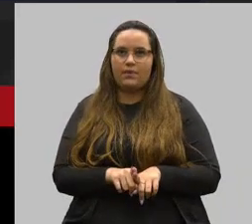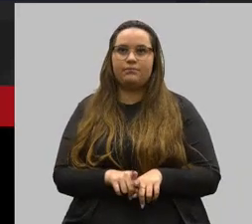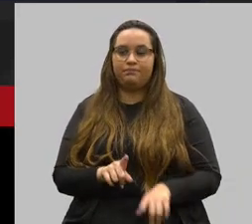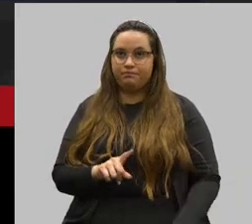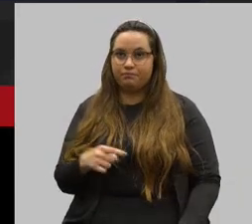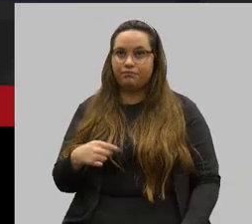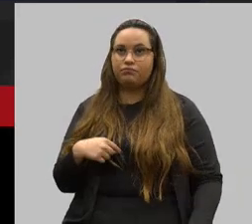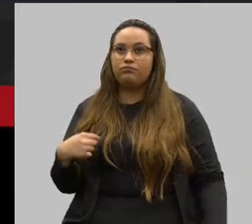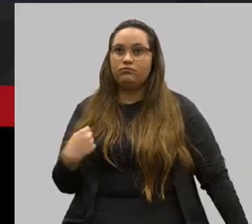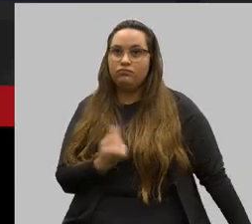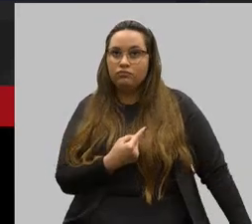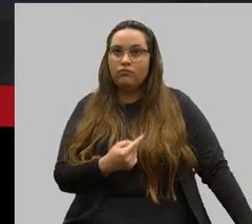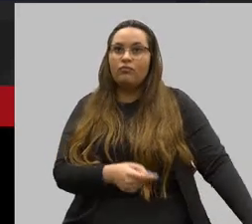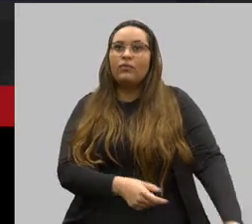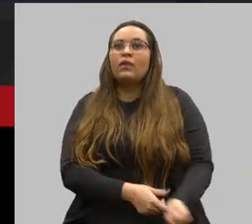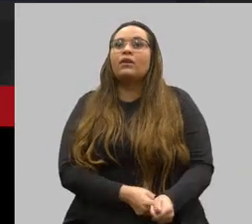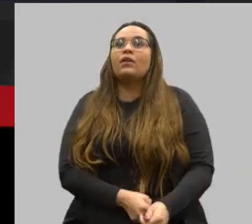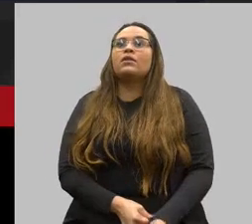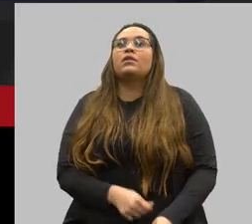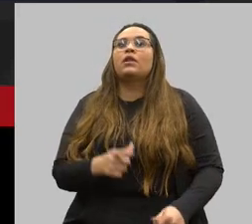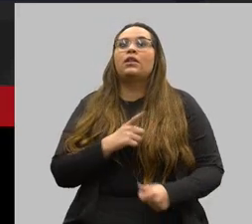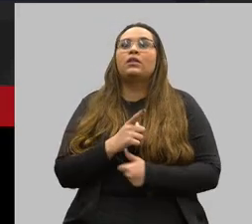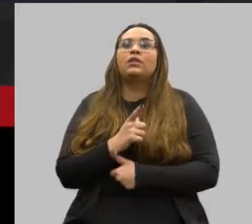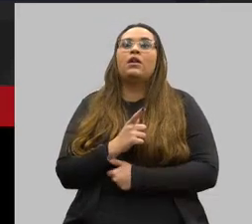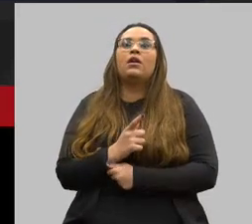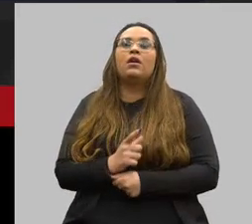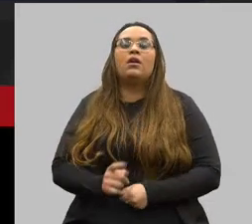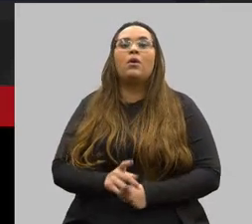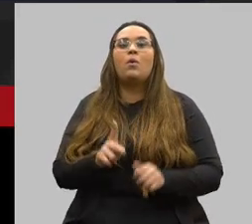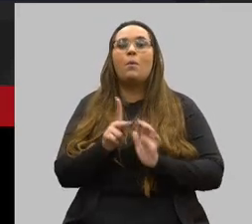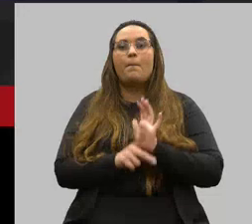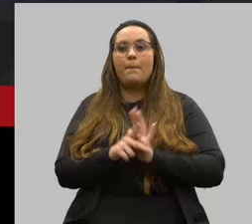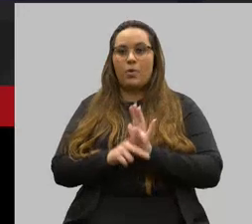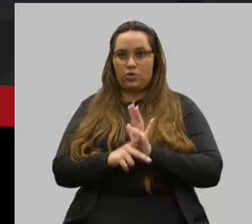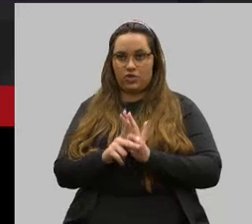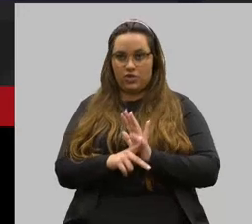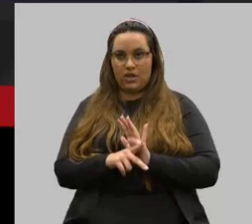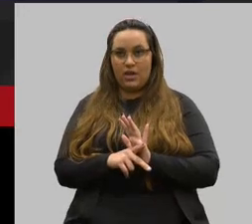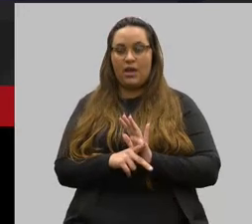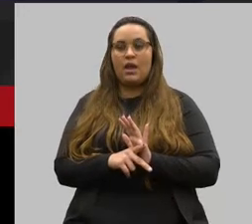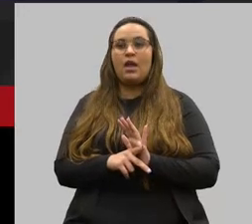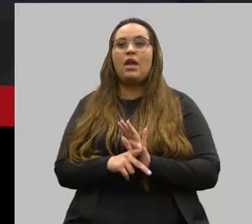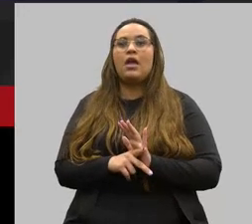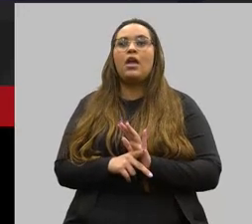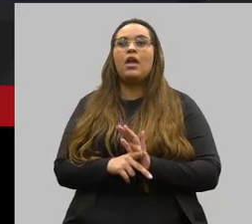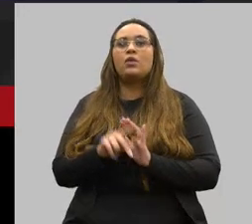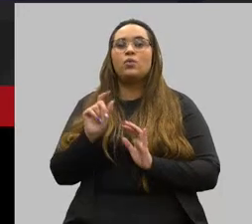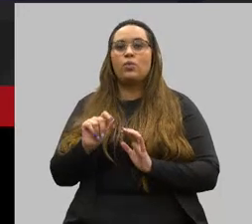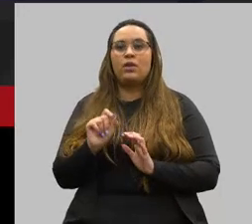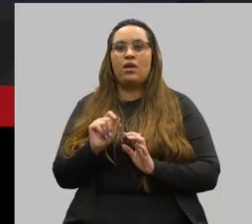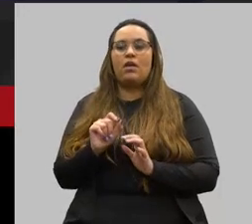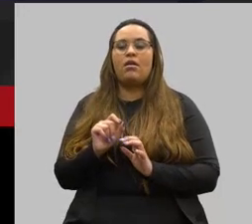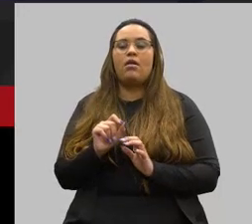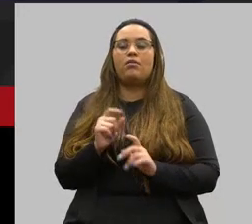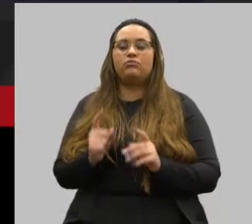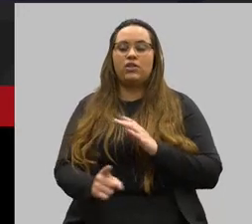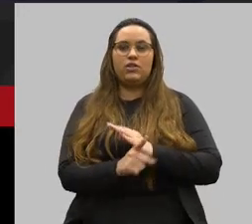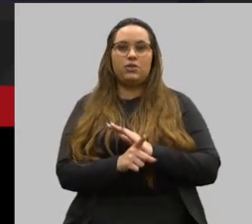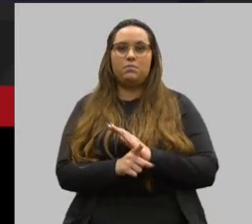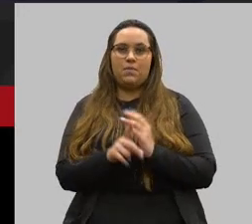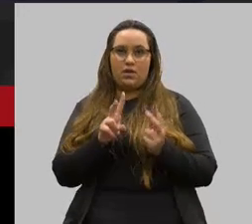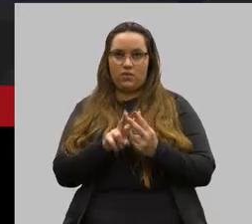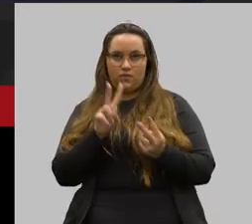unidades de Plantão a gente está com um projeto já concebido em fase de maturação do plantão digital inclusivo para que esses